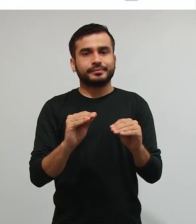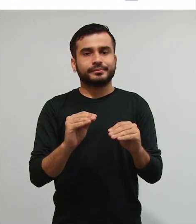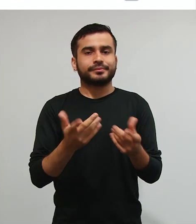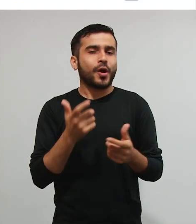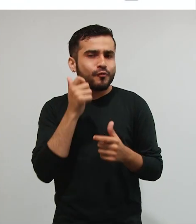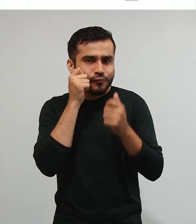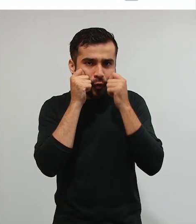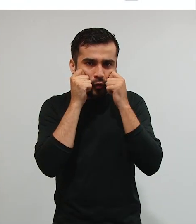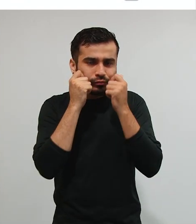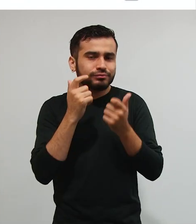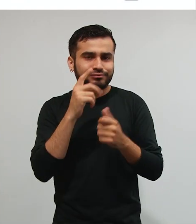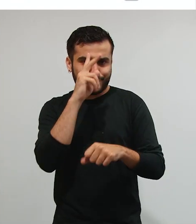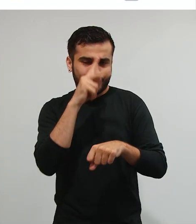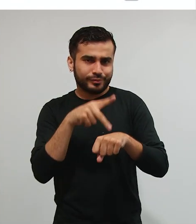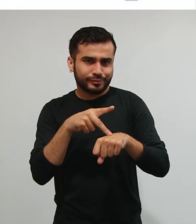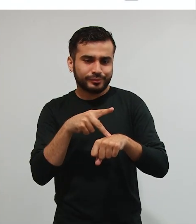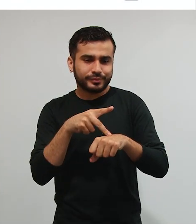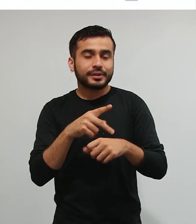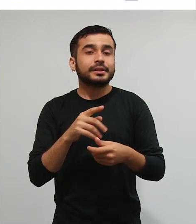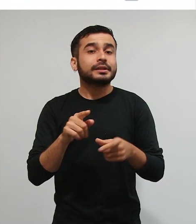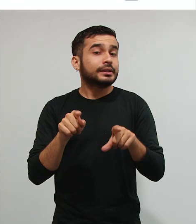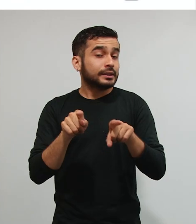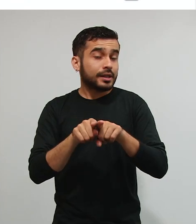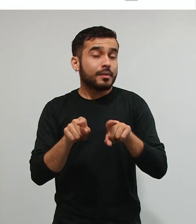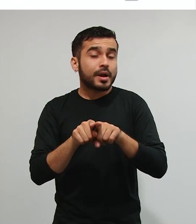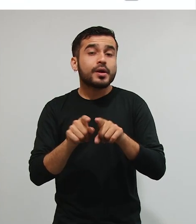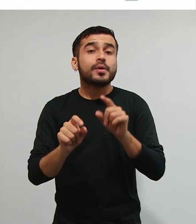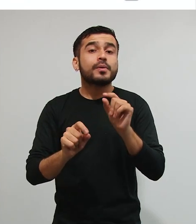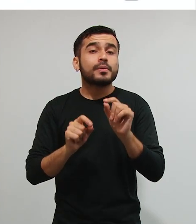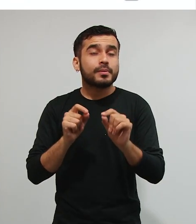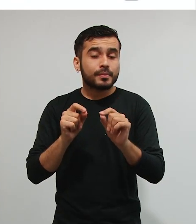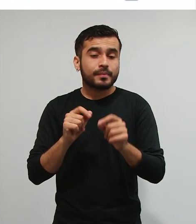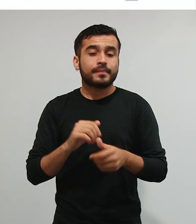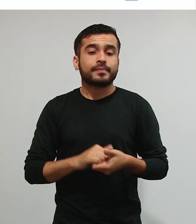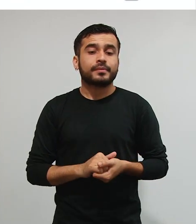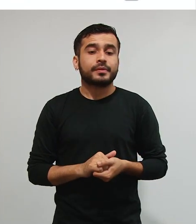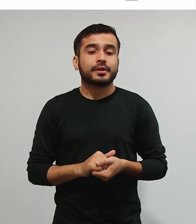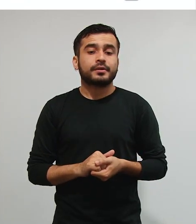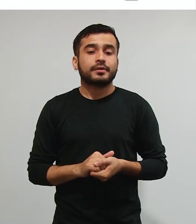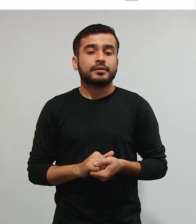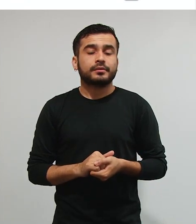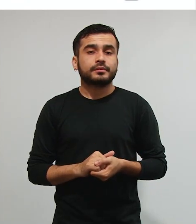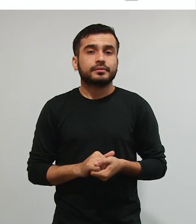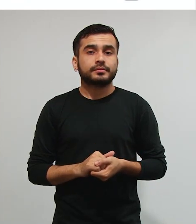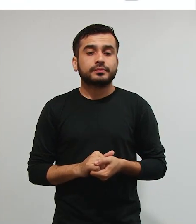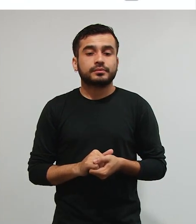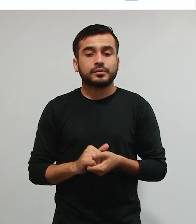Paulinho, que é um fofo, Paulinho. E, claro,